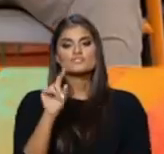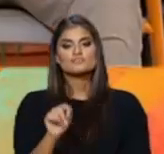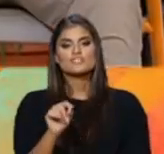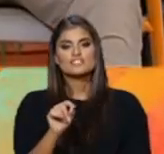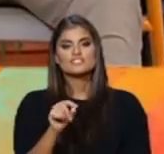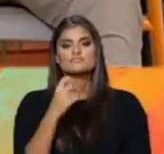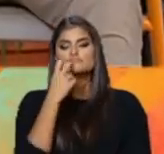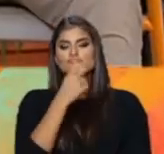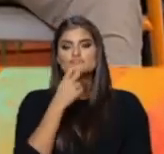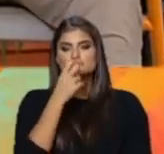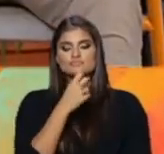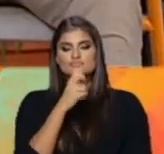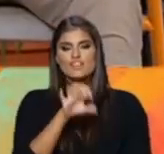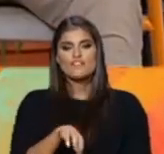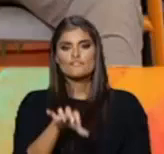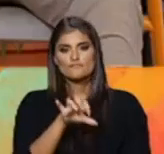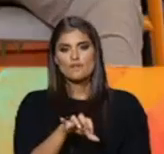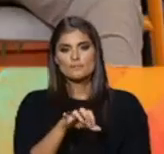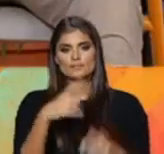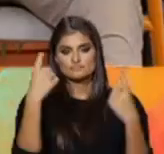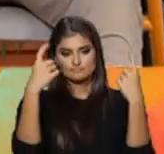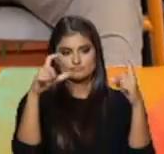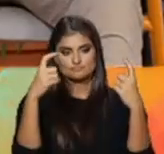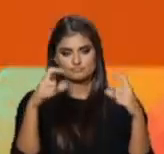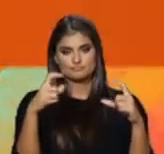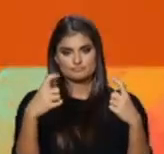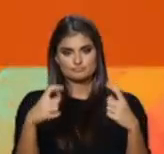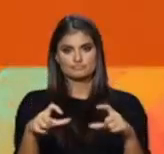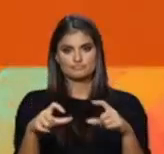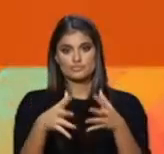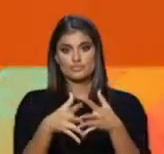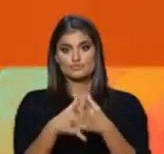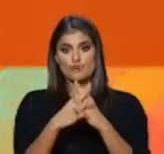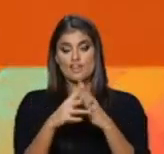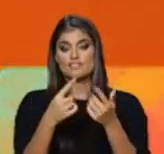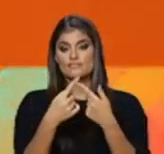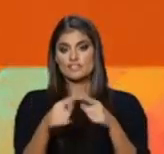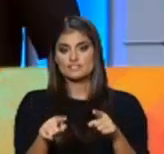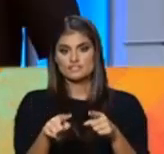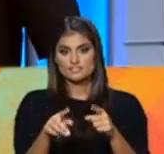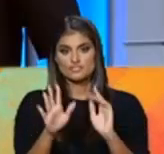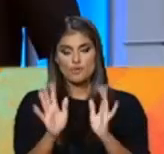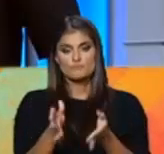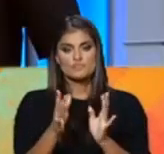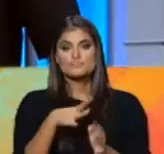próprio sotaque e a forma métrica de fazer as quadras e estruturar é diferente.